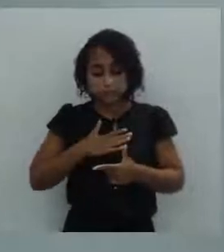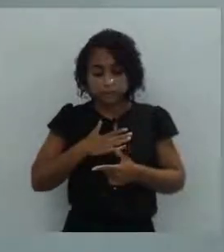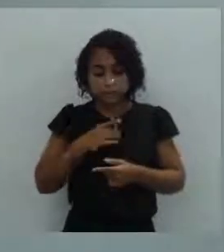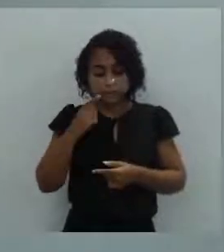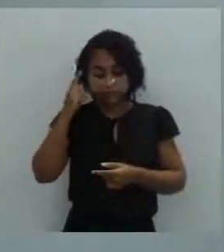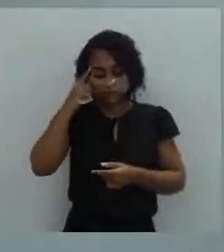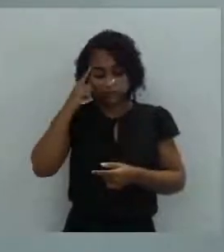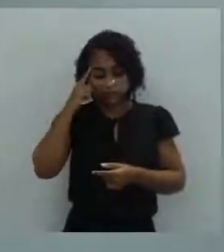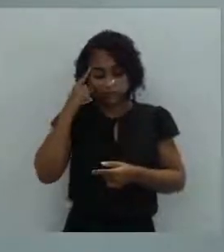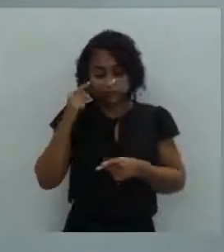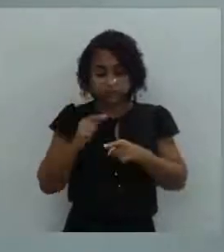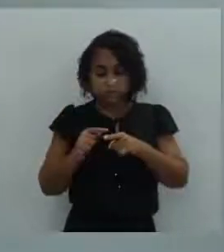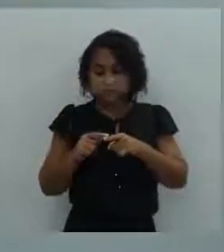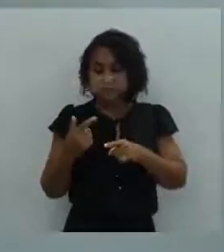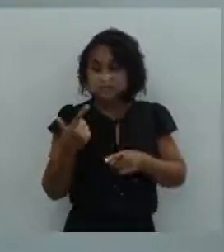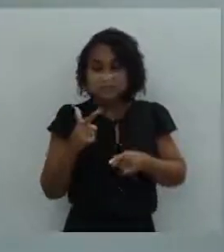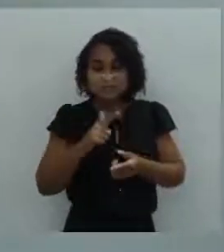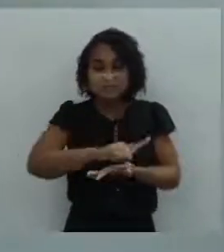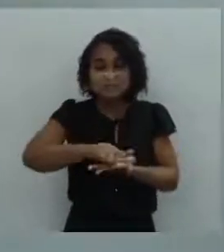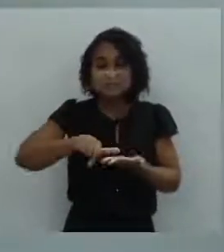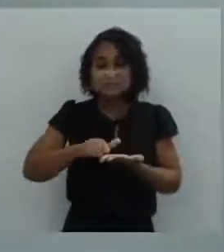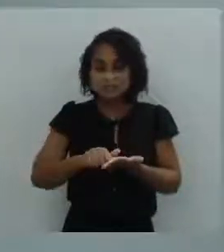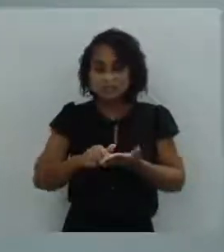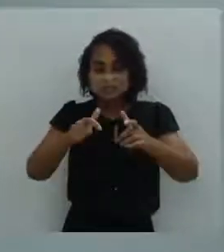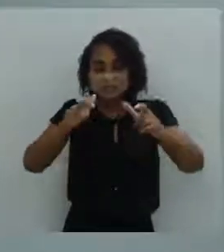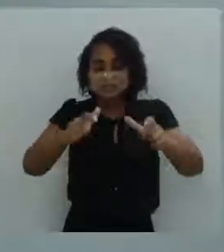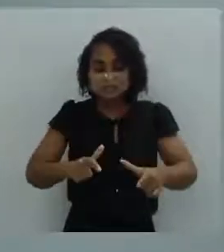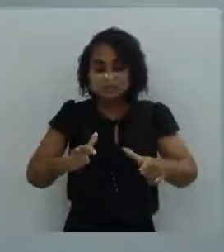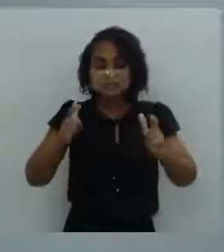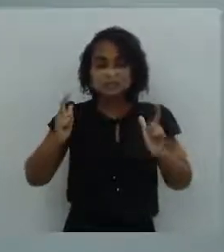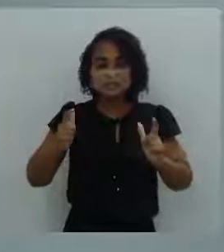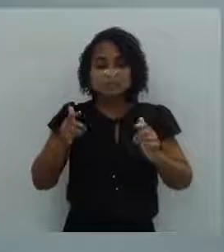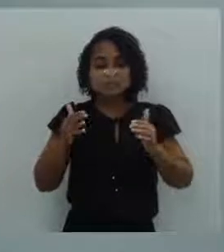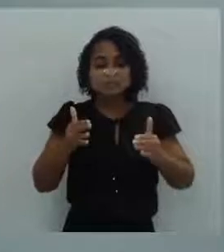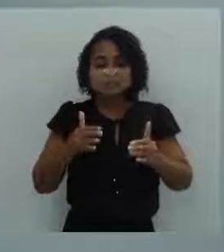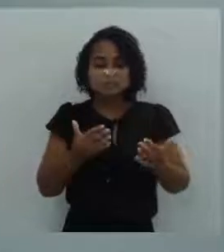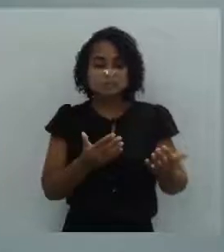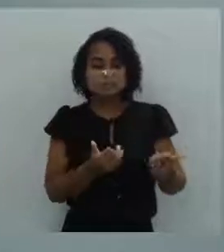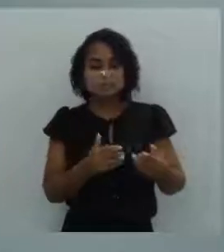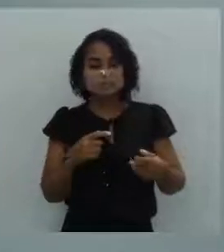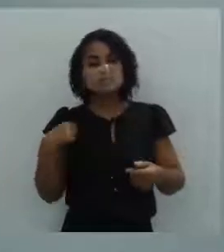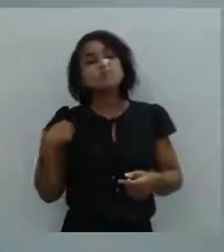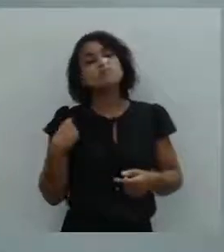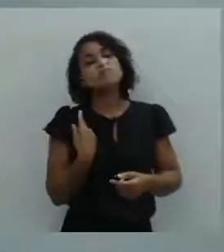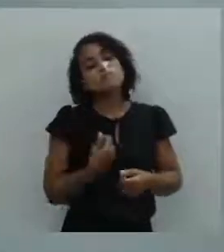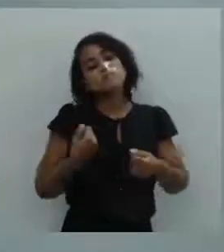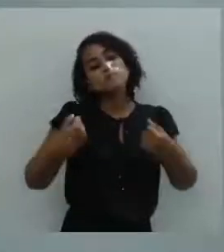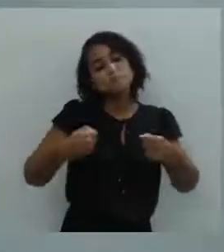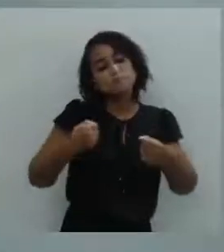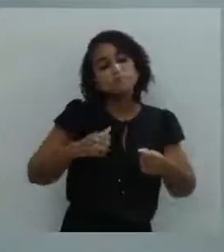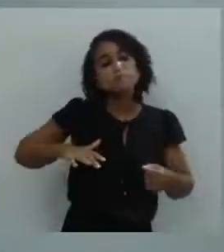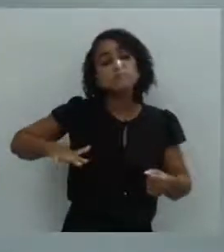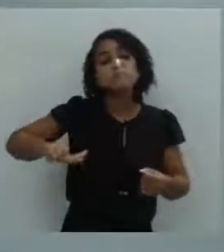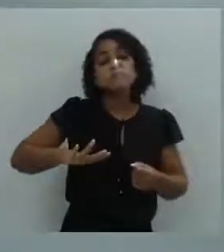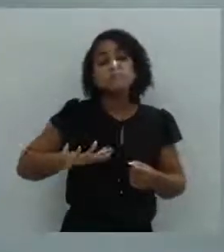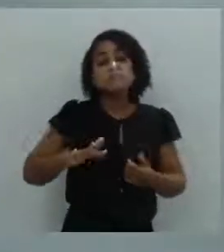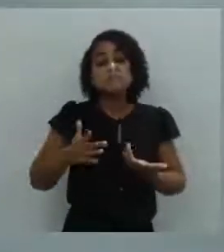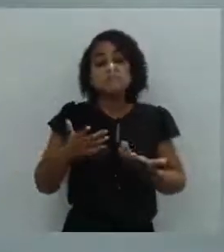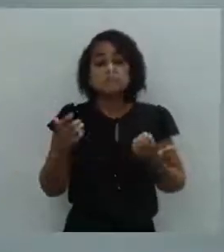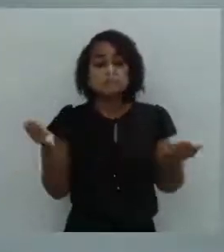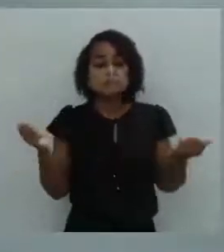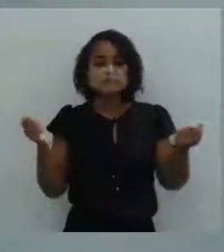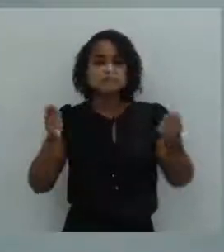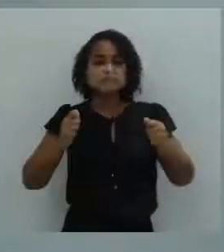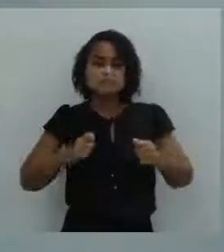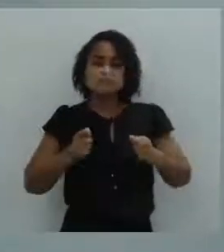bairro não tem uma área de lazer destinada para os jovens. Então, a gente precisa de uma área em que os jovens